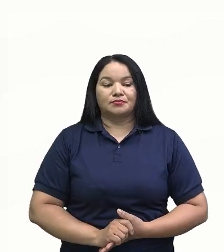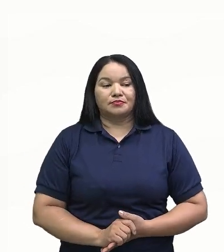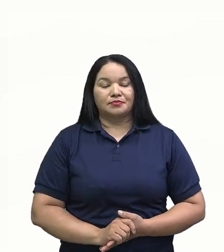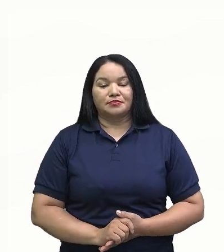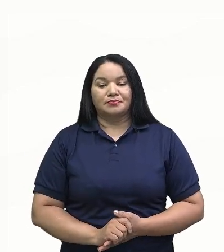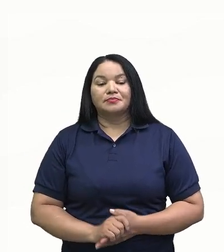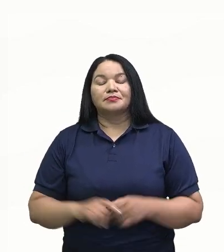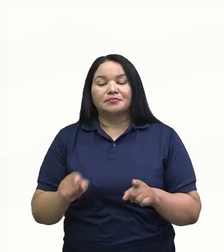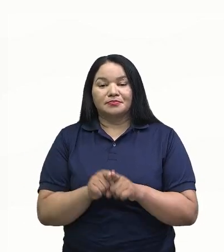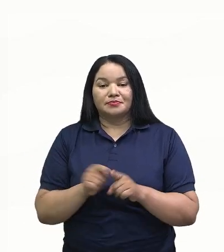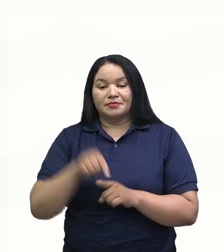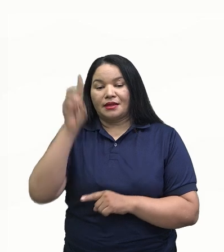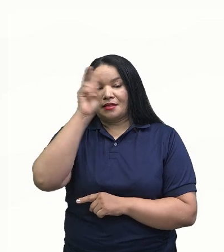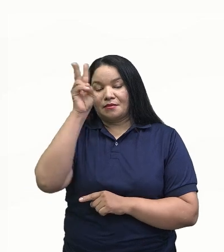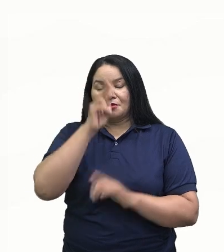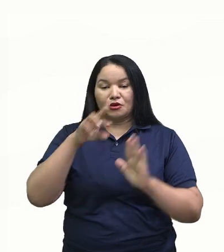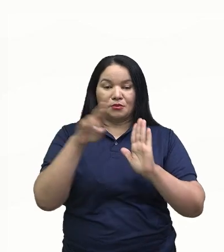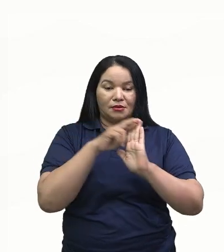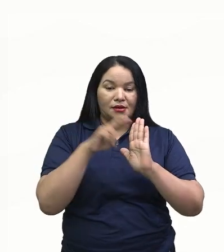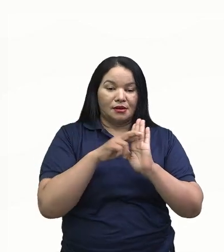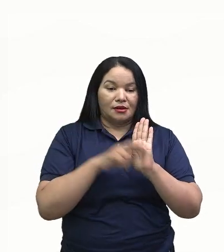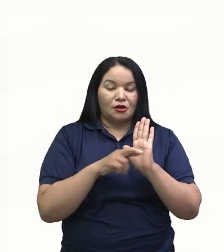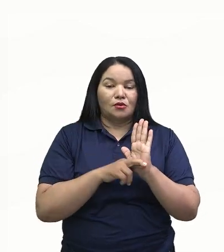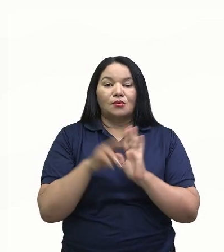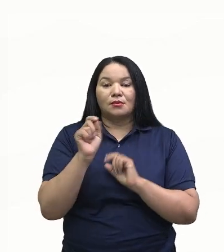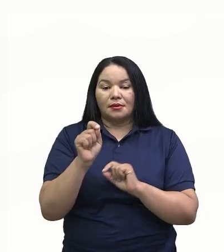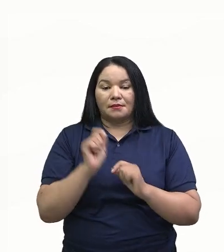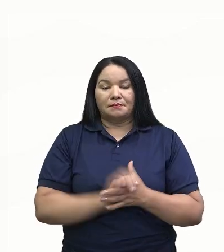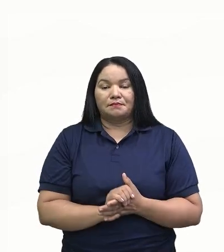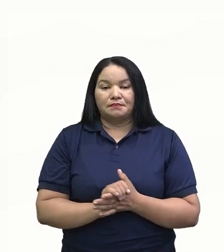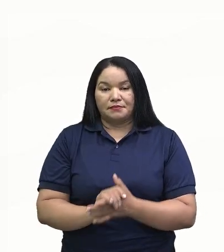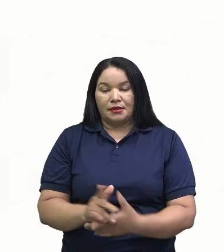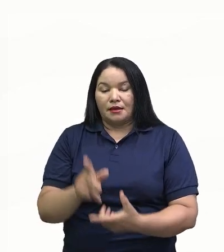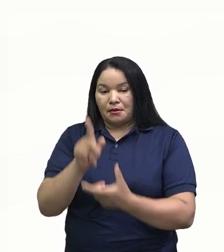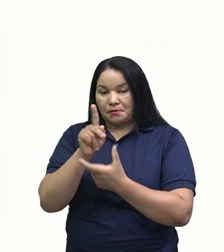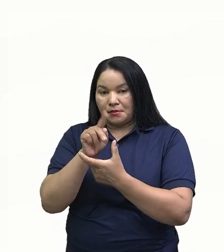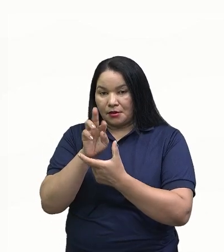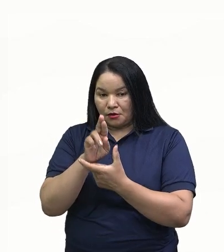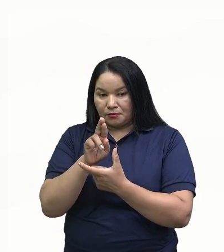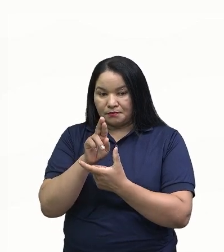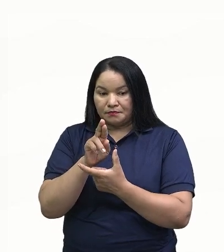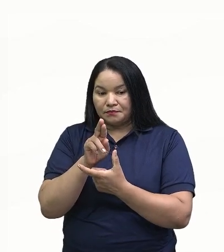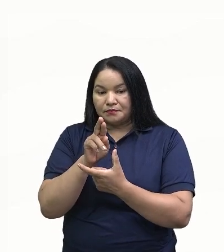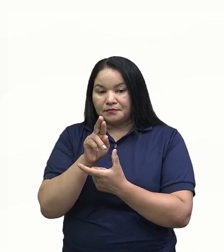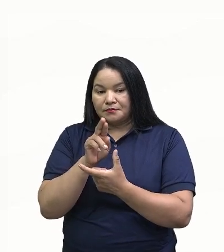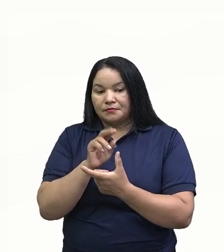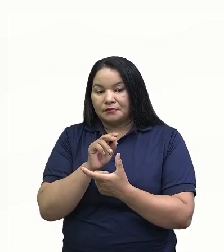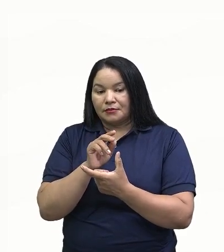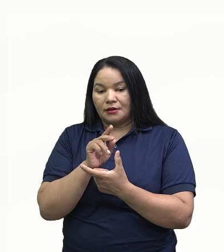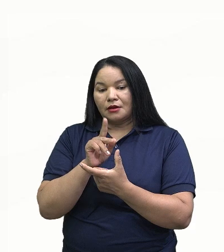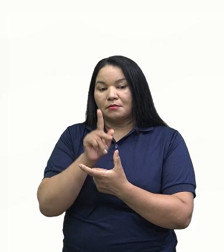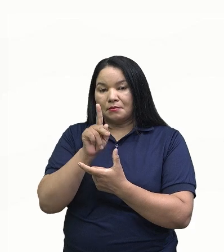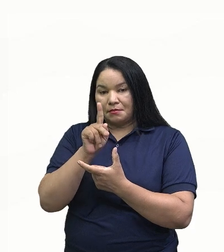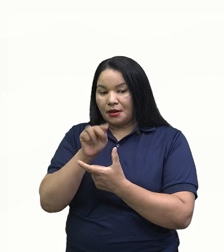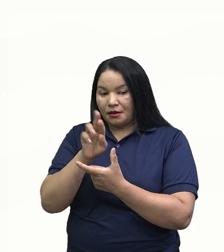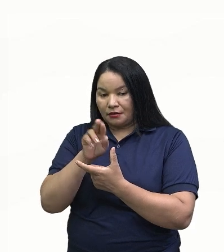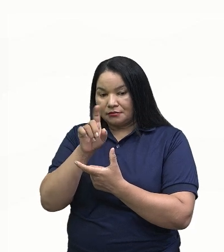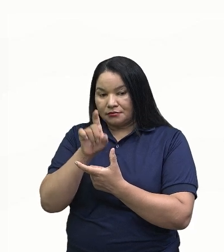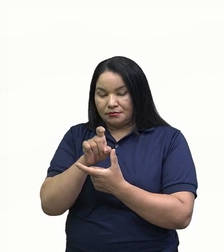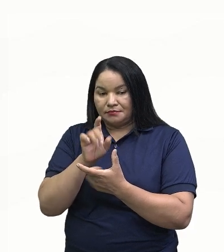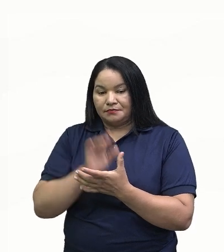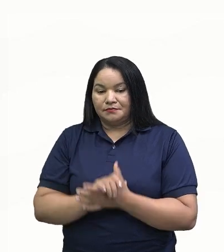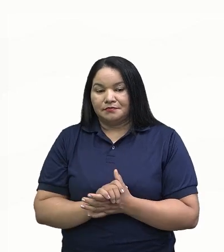e relembrar a regra da acentuação das paroxítonas. Observem aí, olha. Vamos lá.